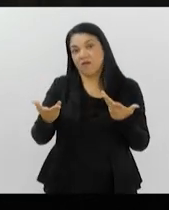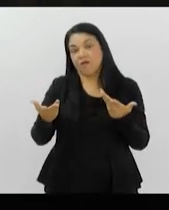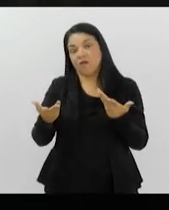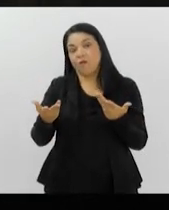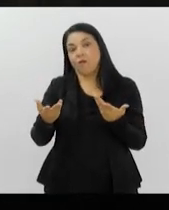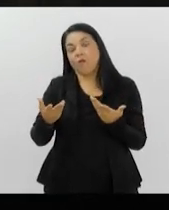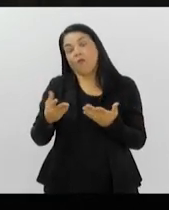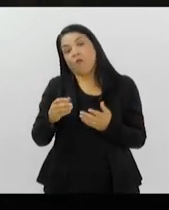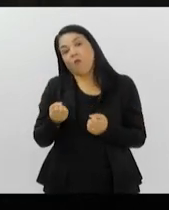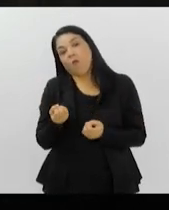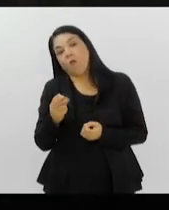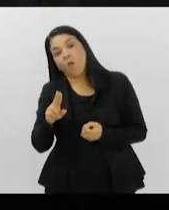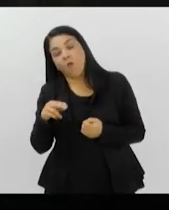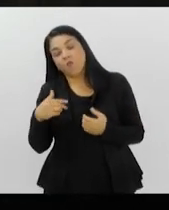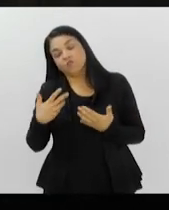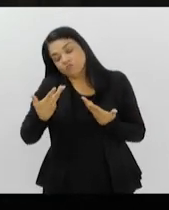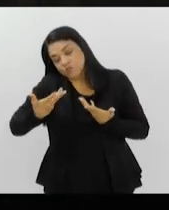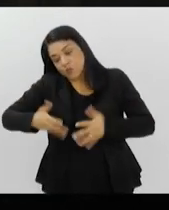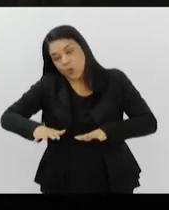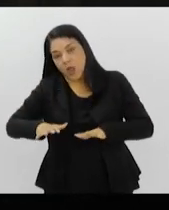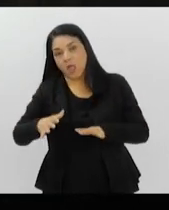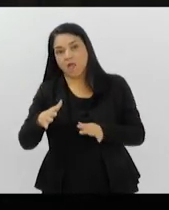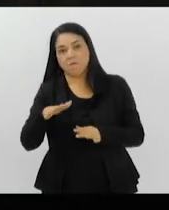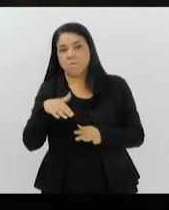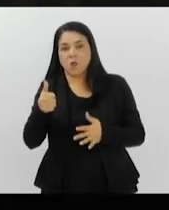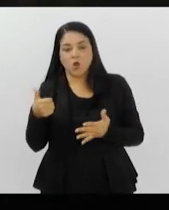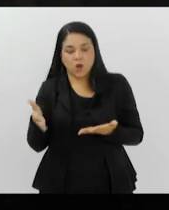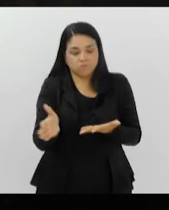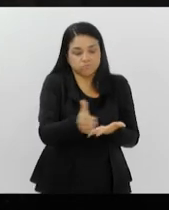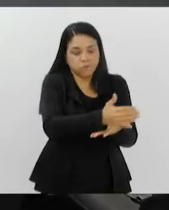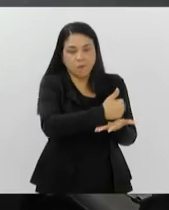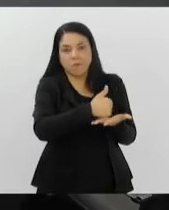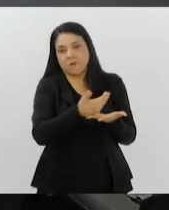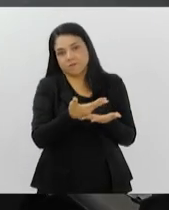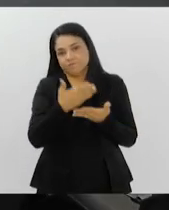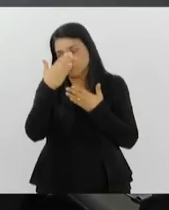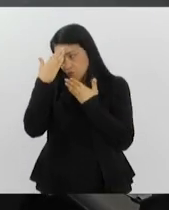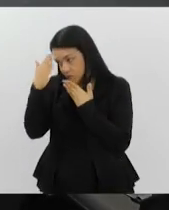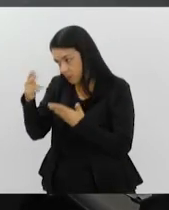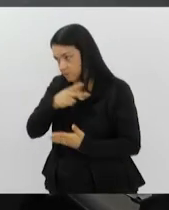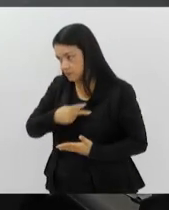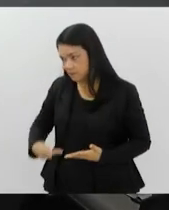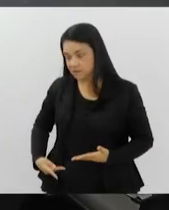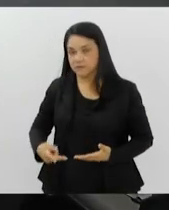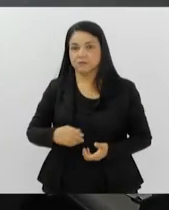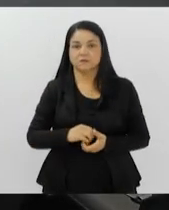quer melhorar a sua arrecadação. Muito obrigado, senhora presidente.